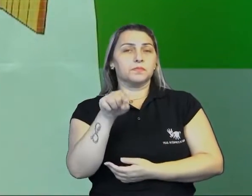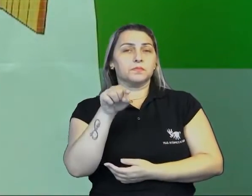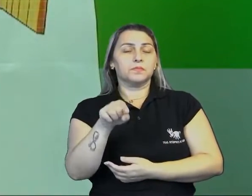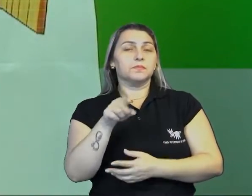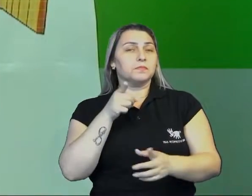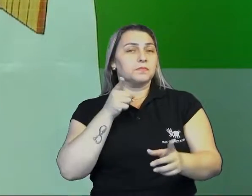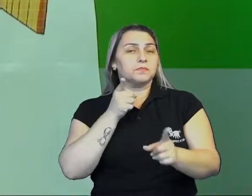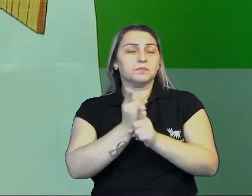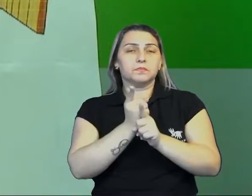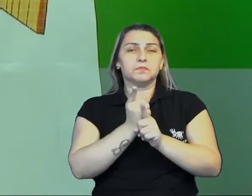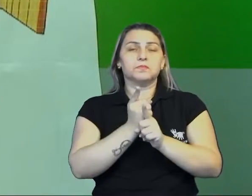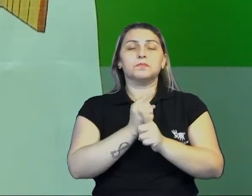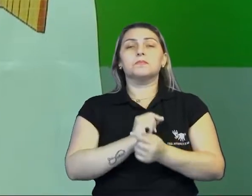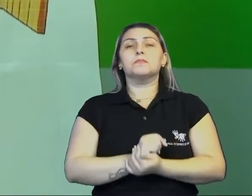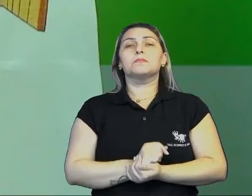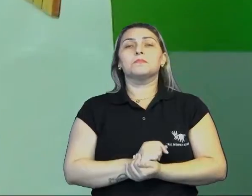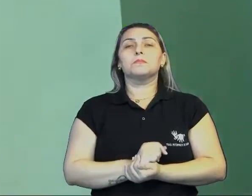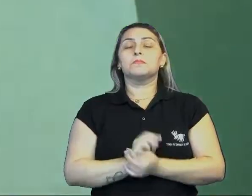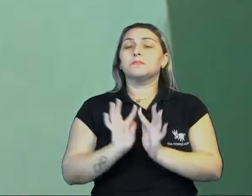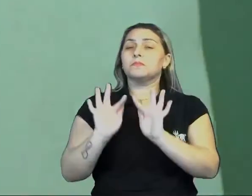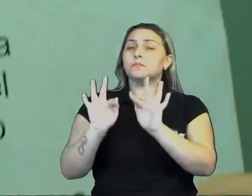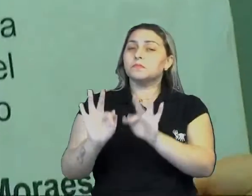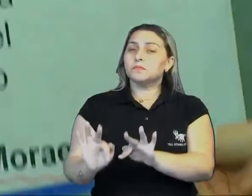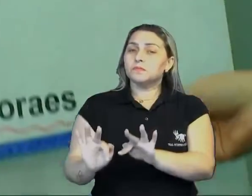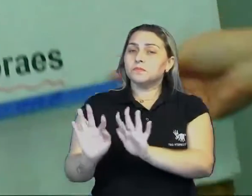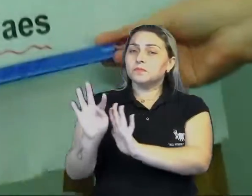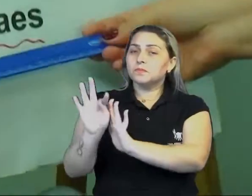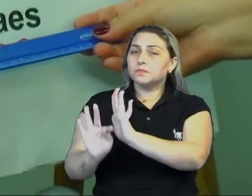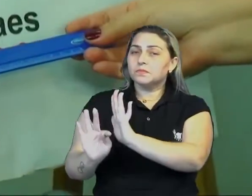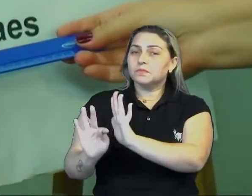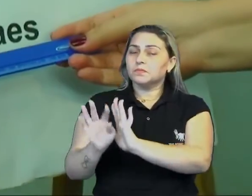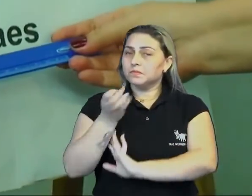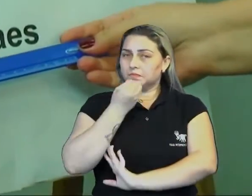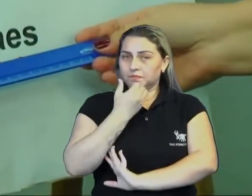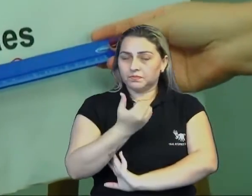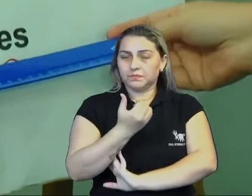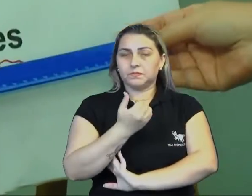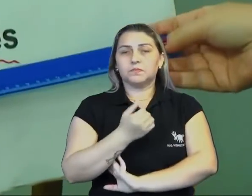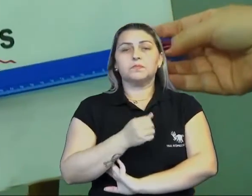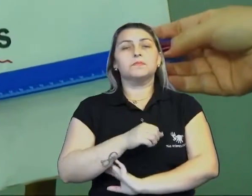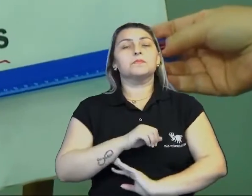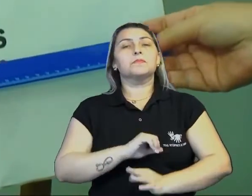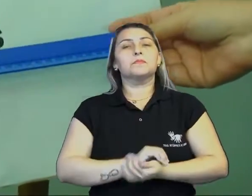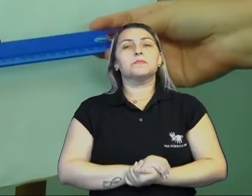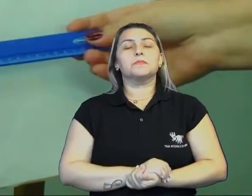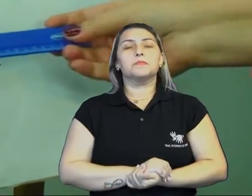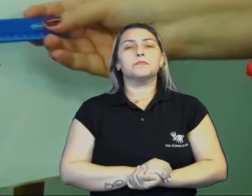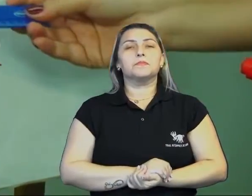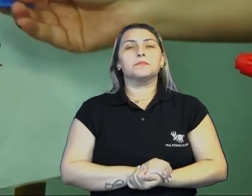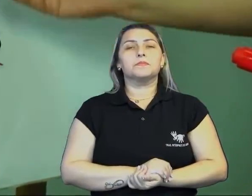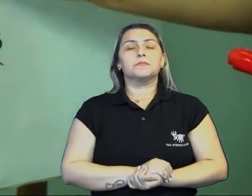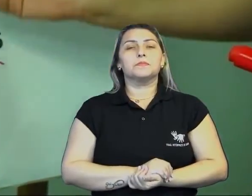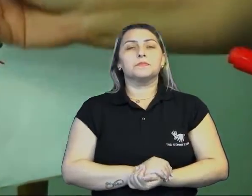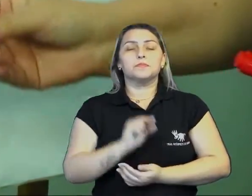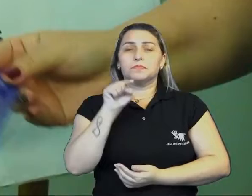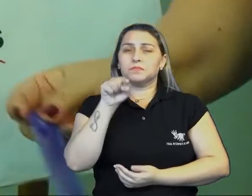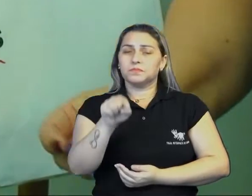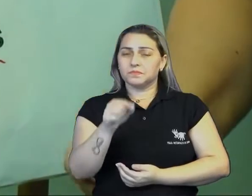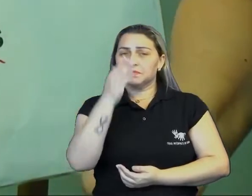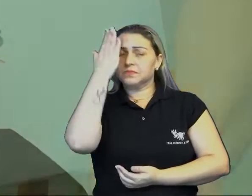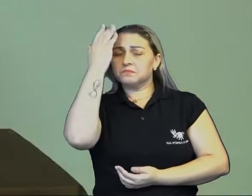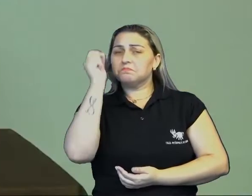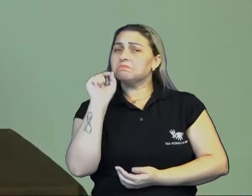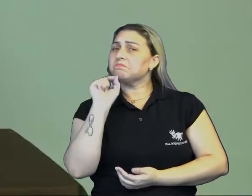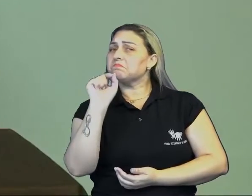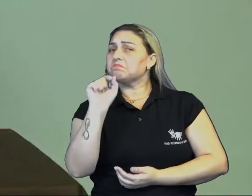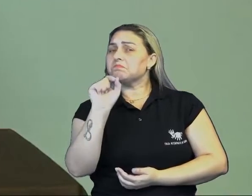vai localizar ele no final. Tá bom? Vinícius de Moraes. Você sabe do